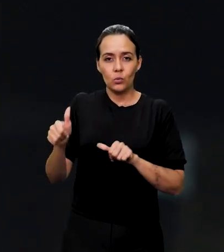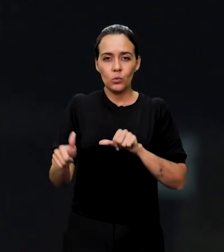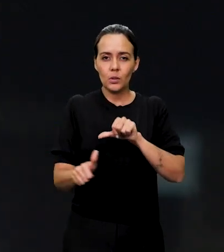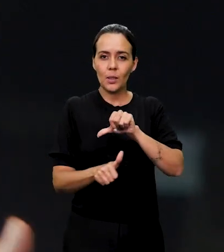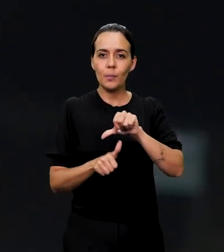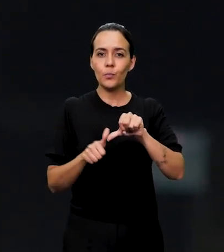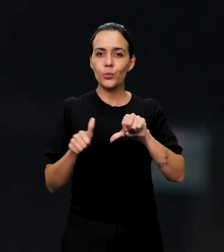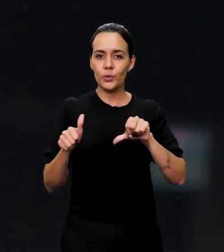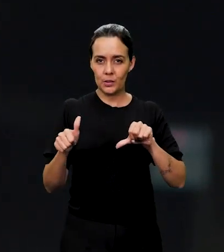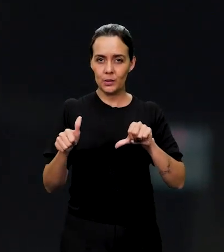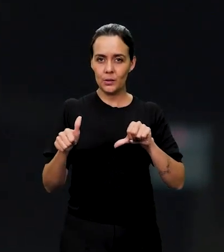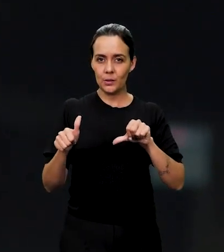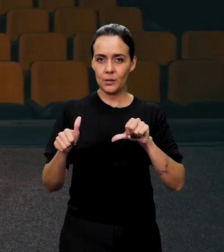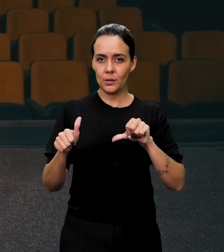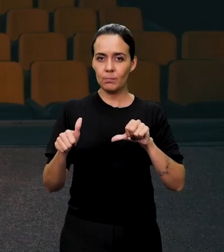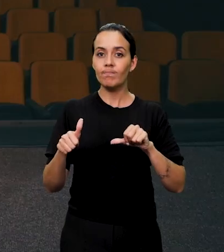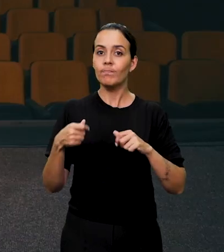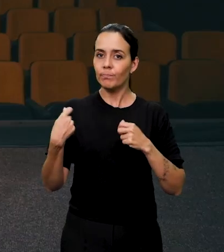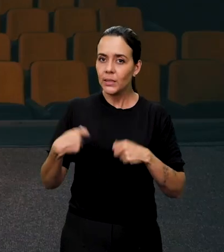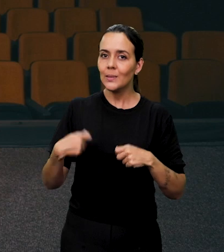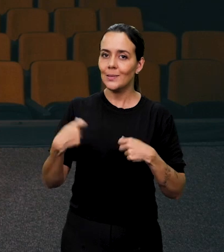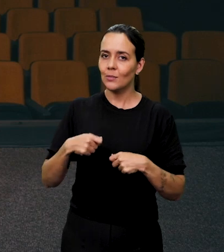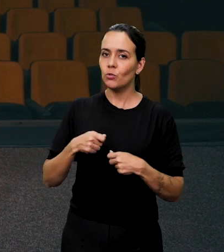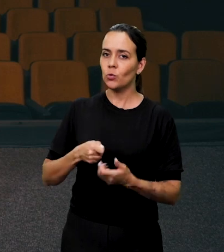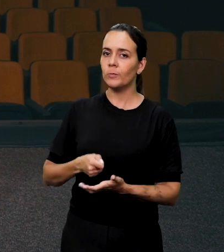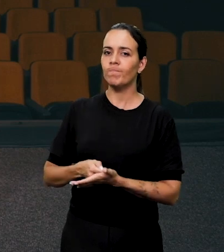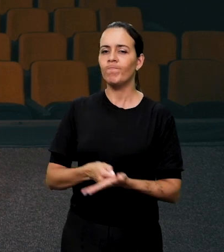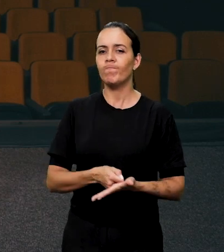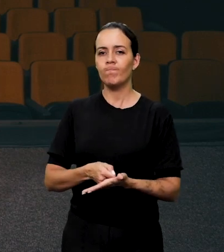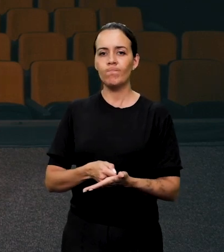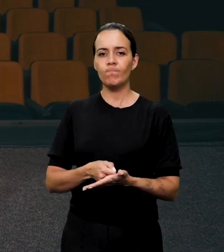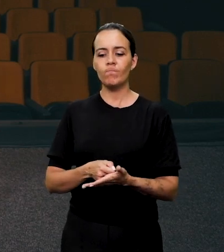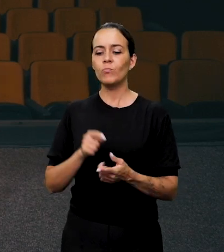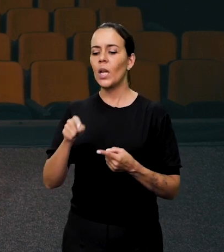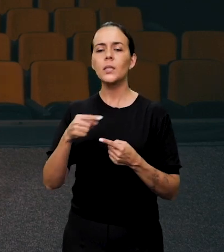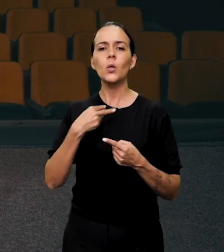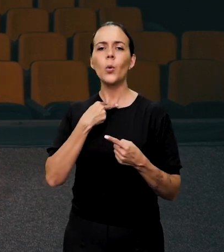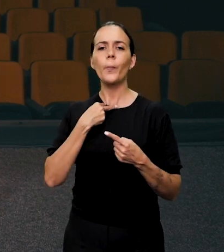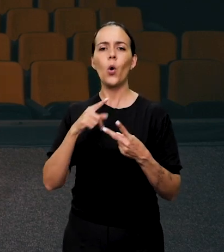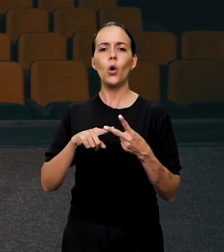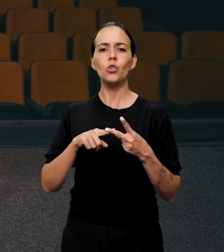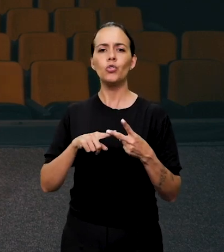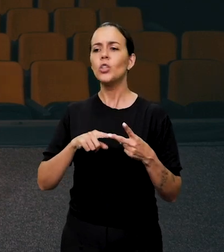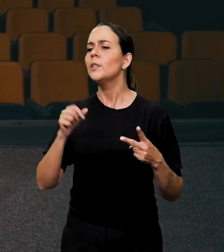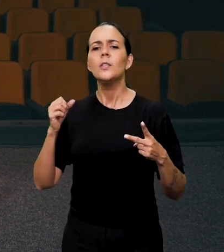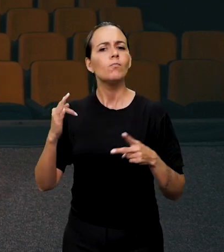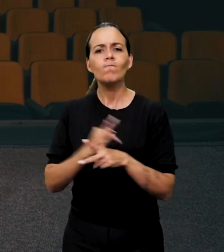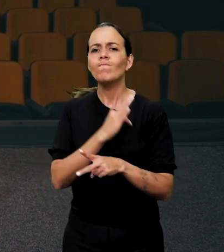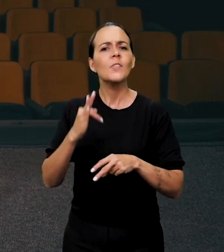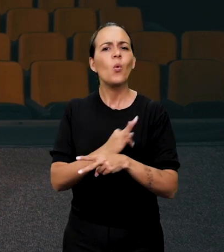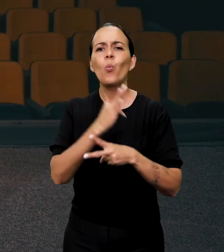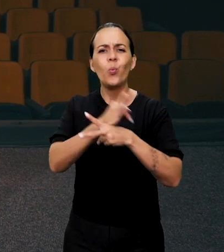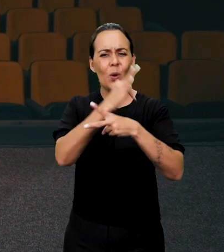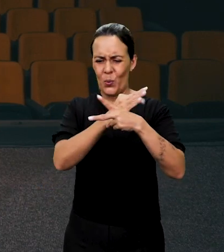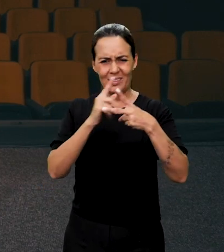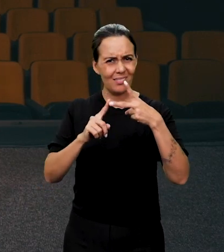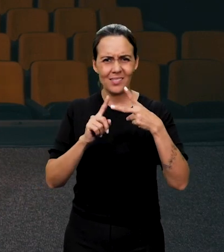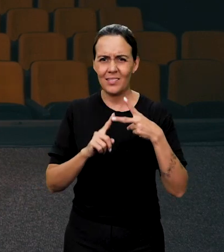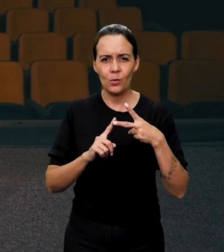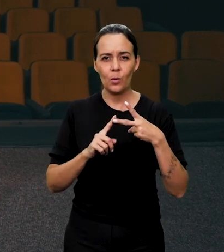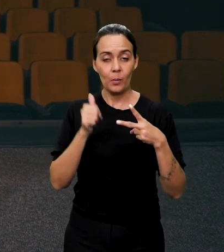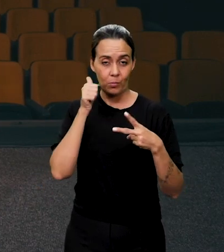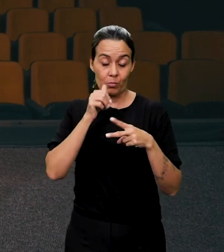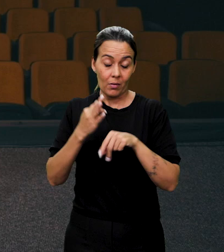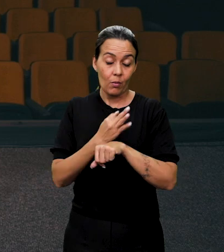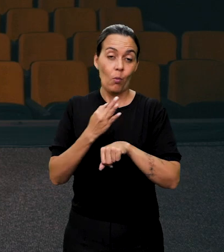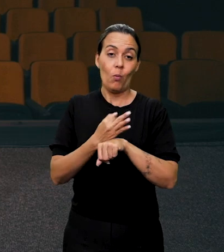mudança, algum nível de rigidez, entendeu? Isso não pode, não aguentamos mais isso, né? Não aguentamos mais